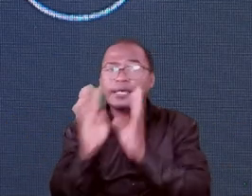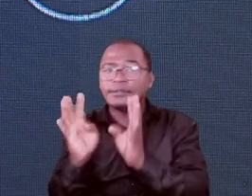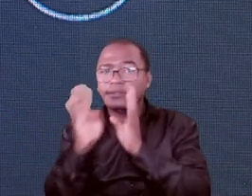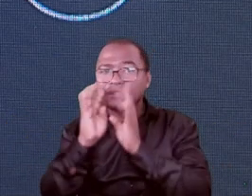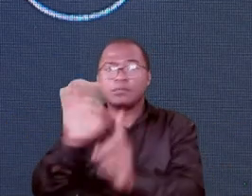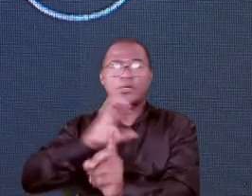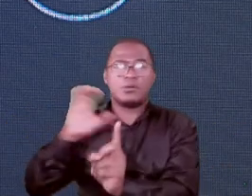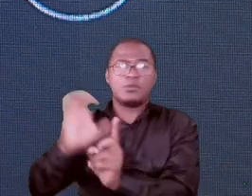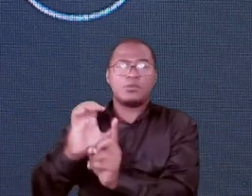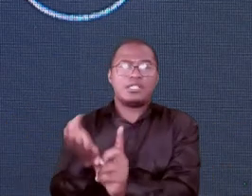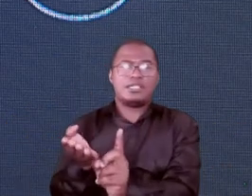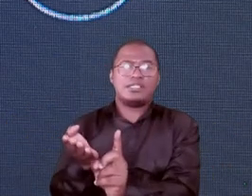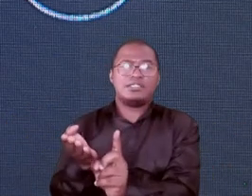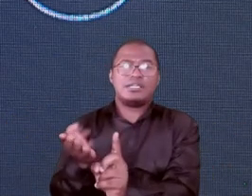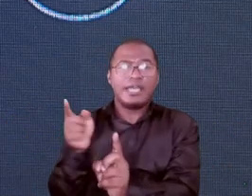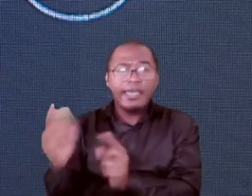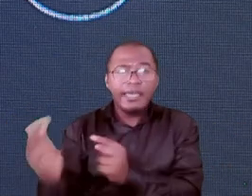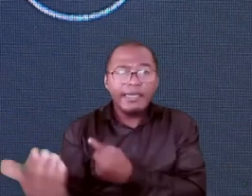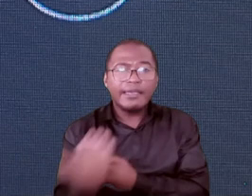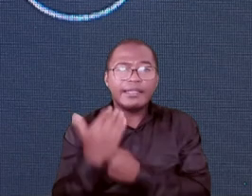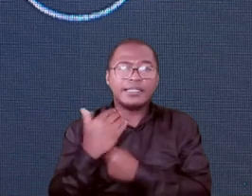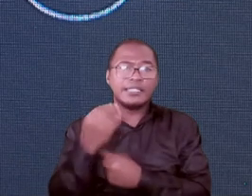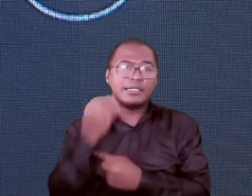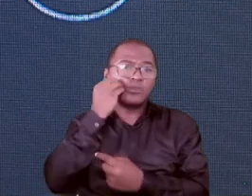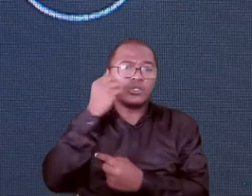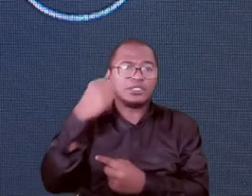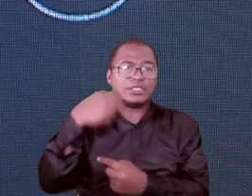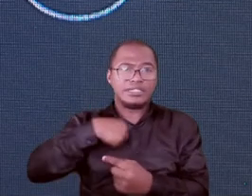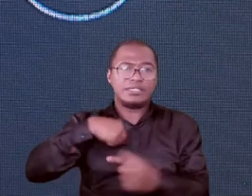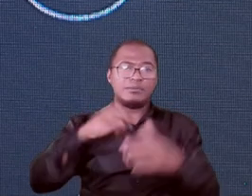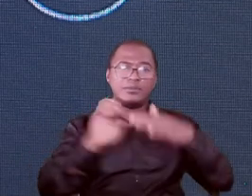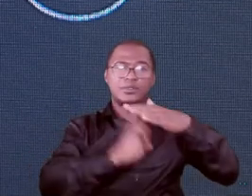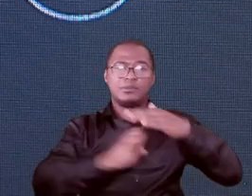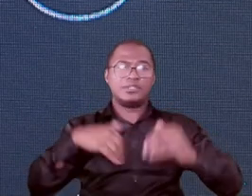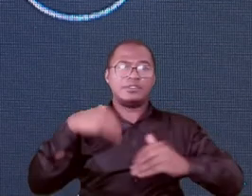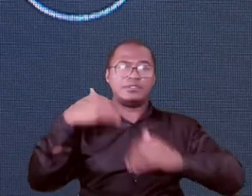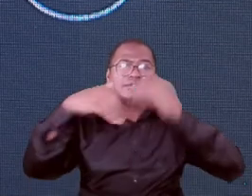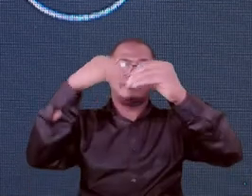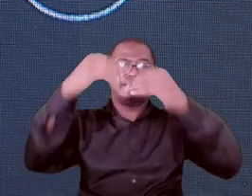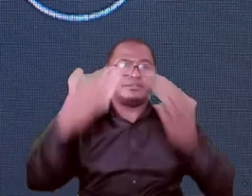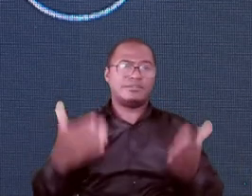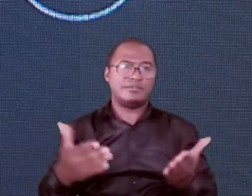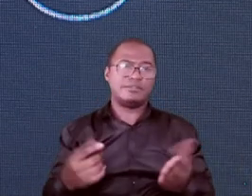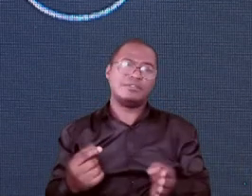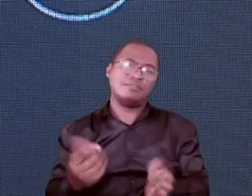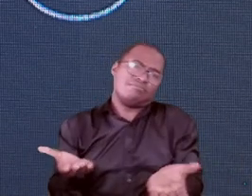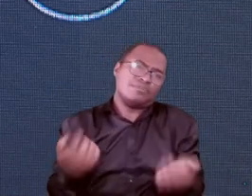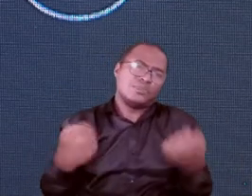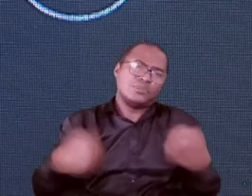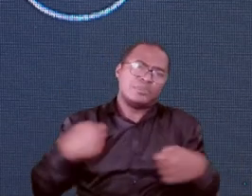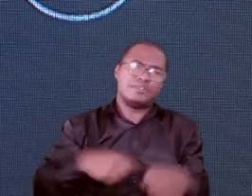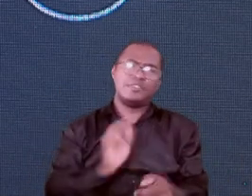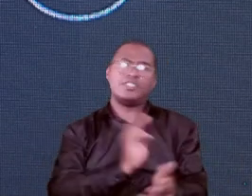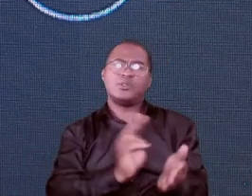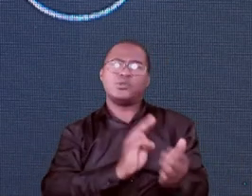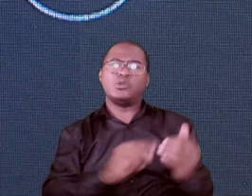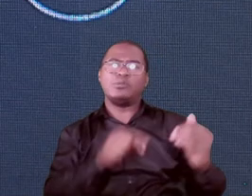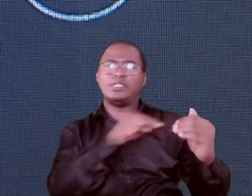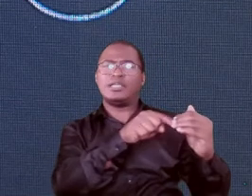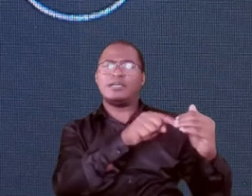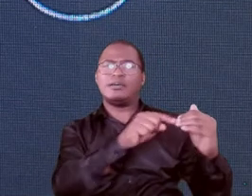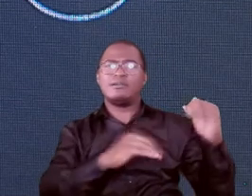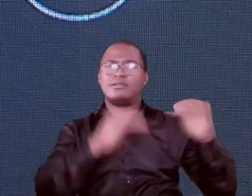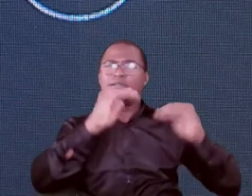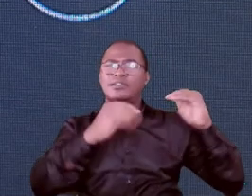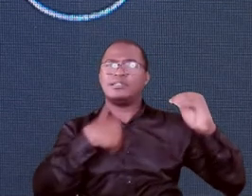nossa favor aí a favor do mercado de louco nós competidor falar o nome aqui empresa super competente também estão crescendo